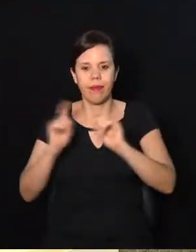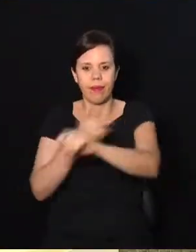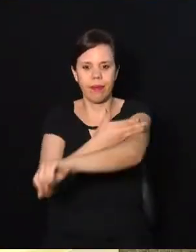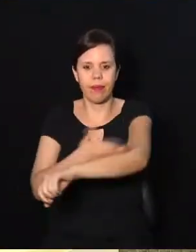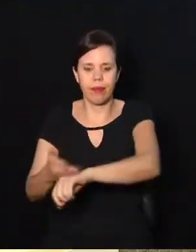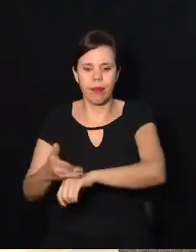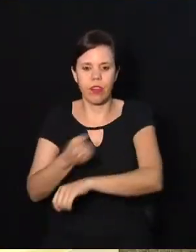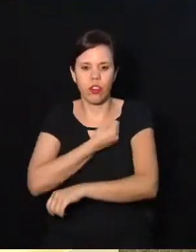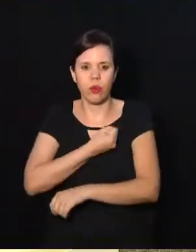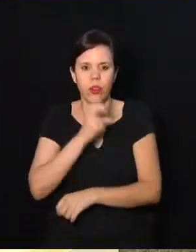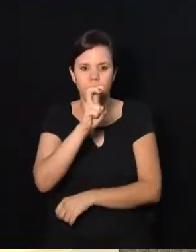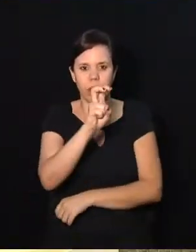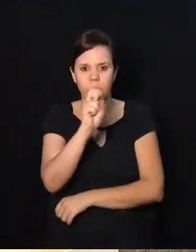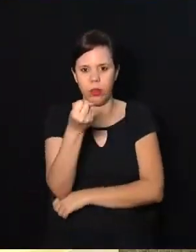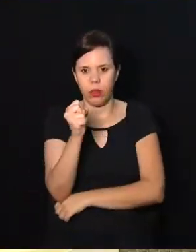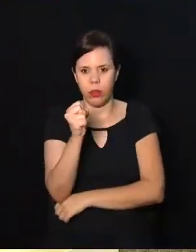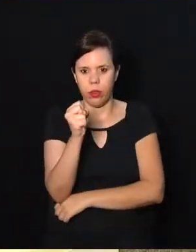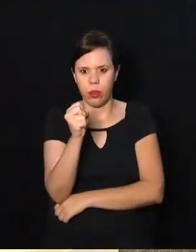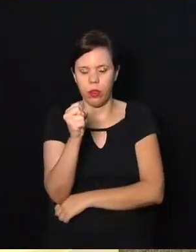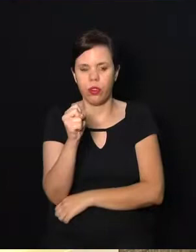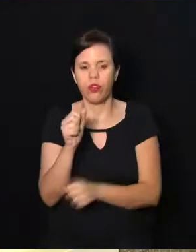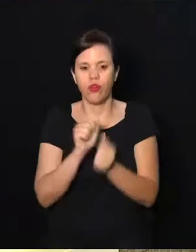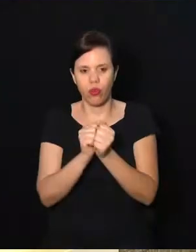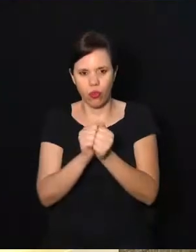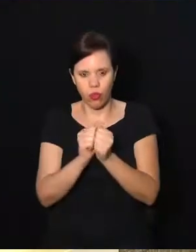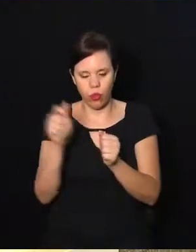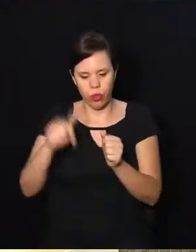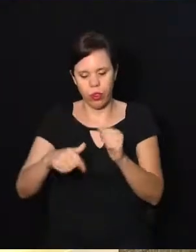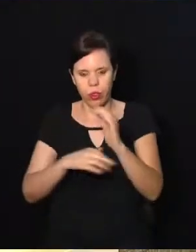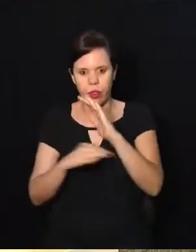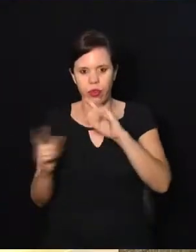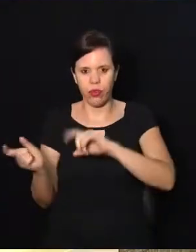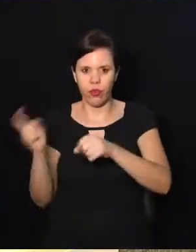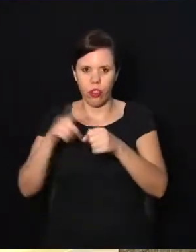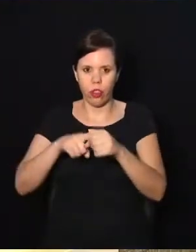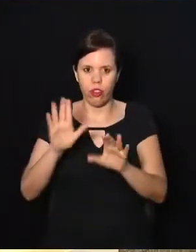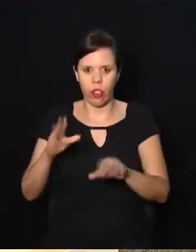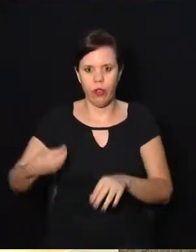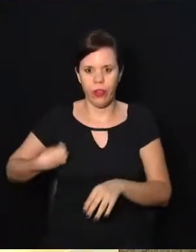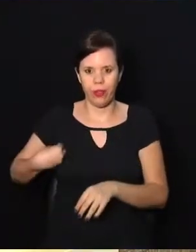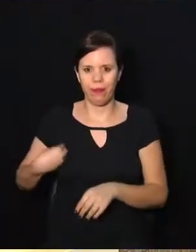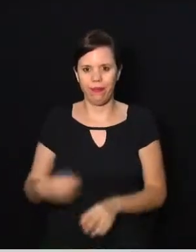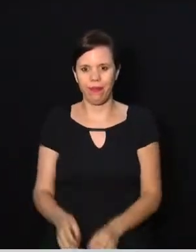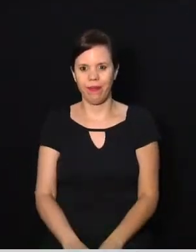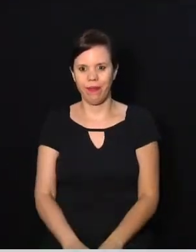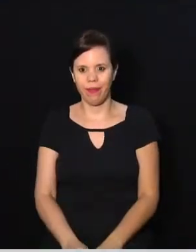ordinária de número 58. Então fique com a gente, voltamos já já ao vivo.